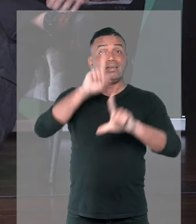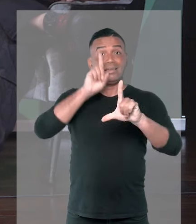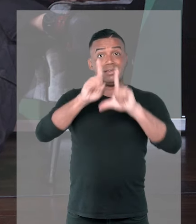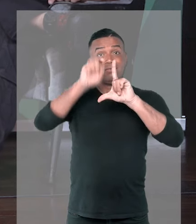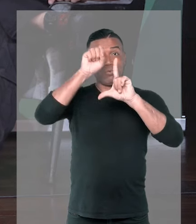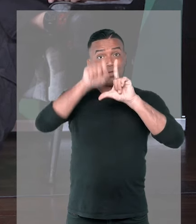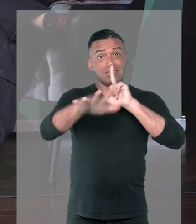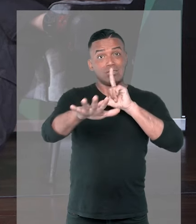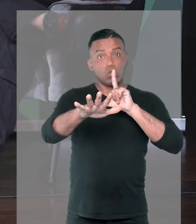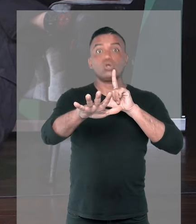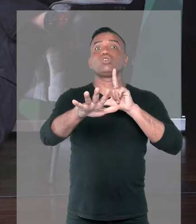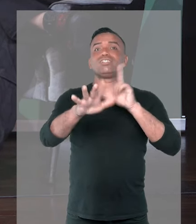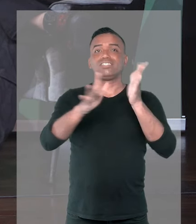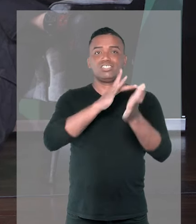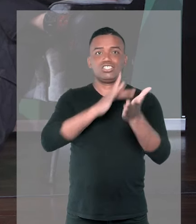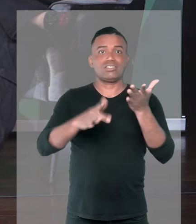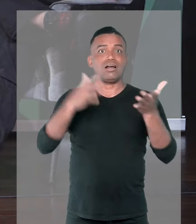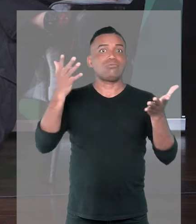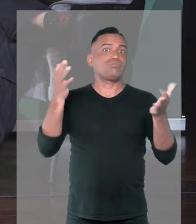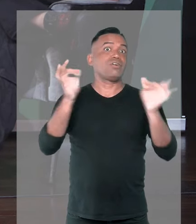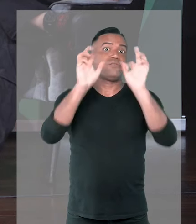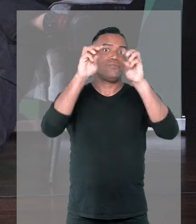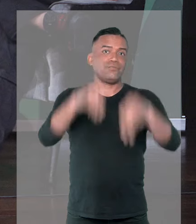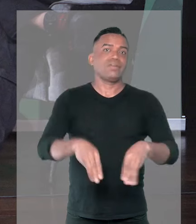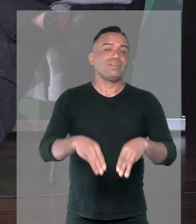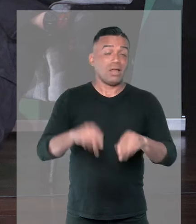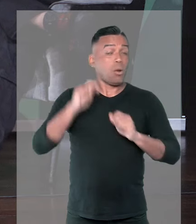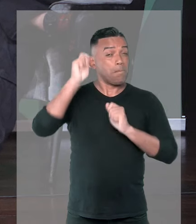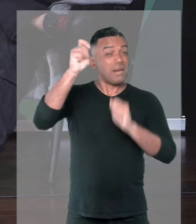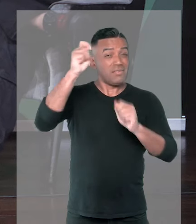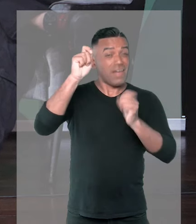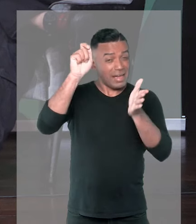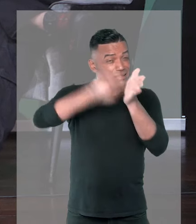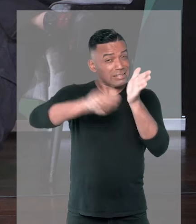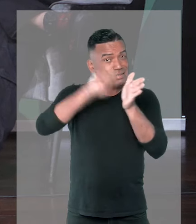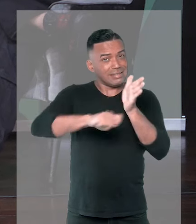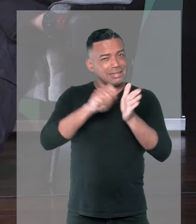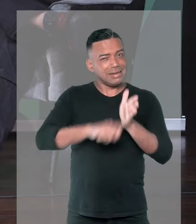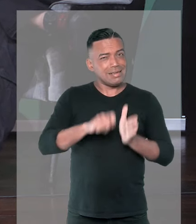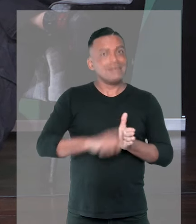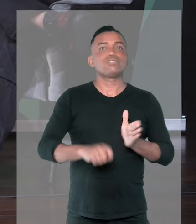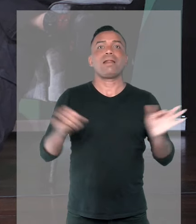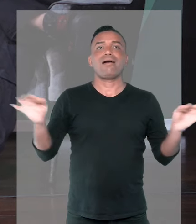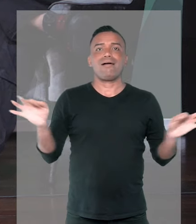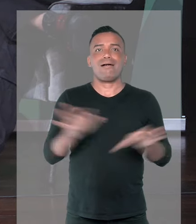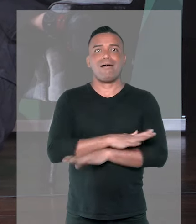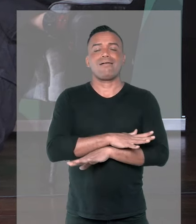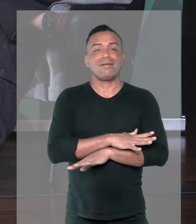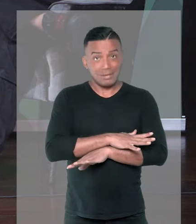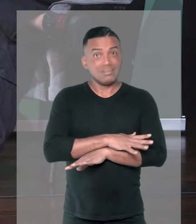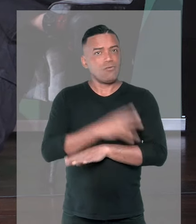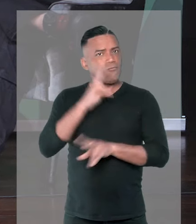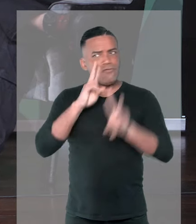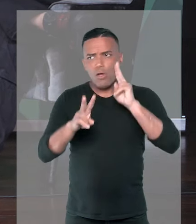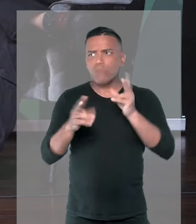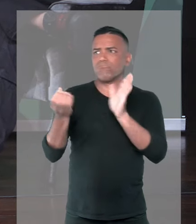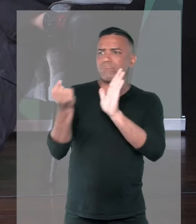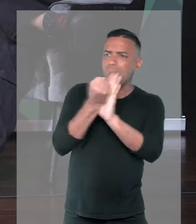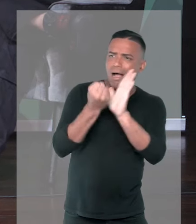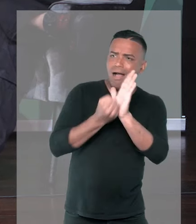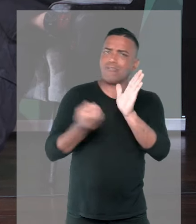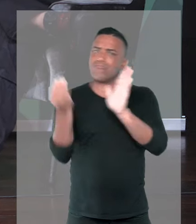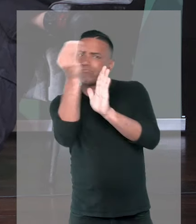com os dias contados foi um Manifesto escrito para causar mesmo entendeu a gente pegou os sinais que a gente via e foi lá e disse ó